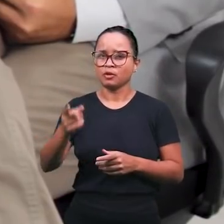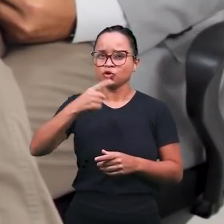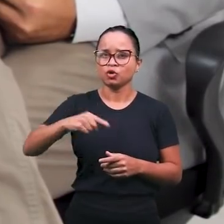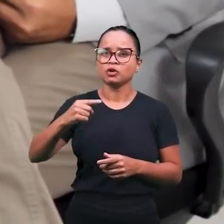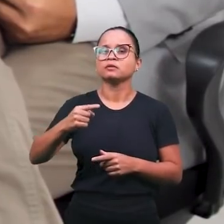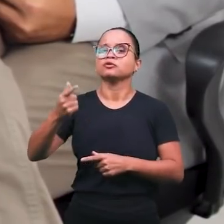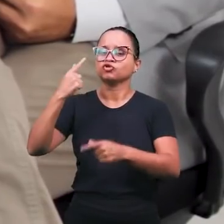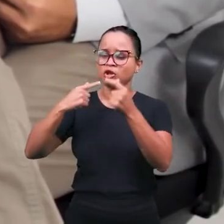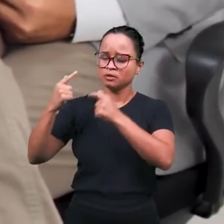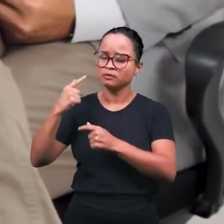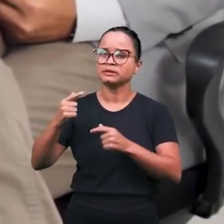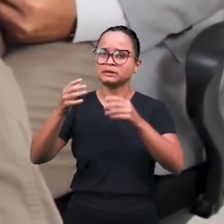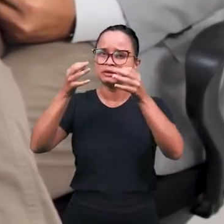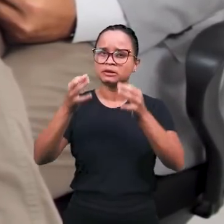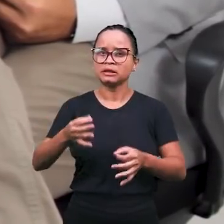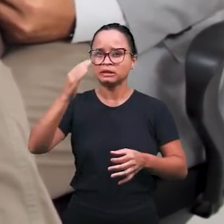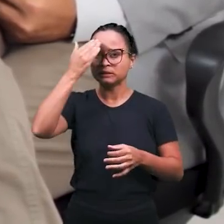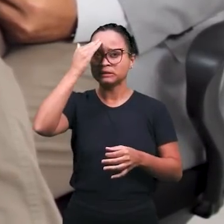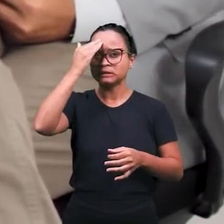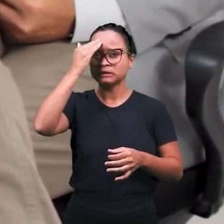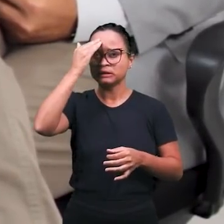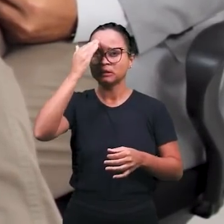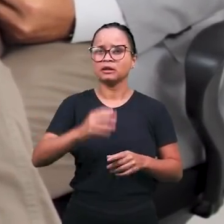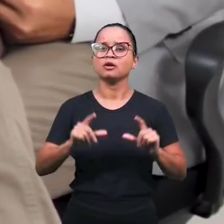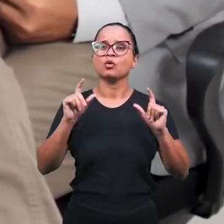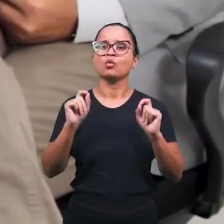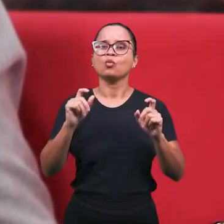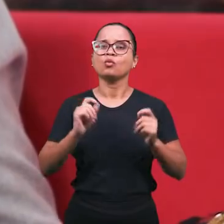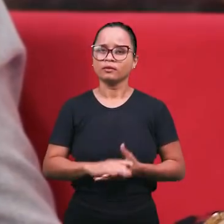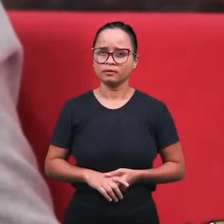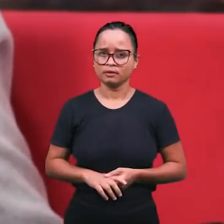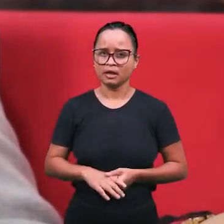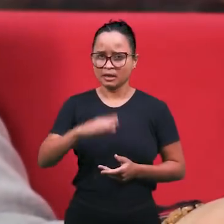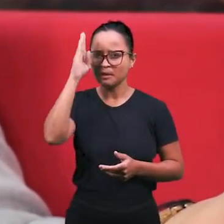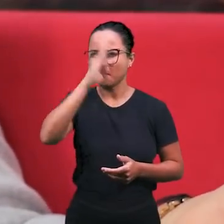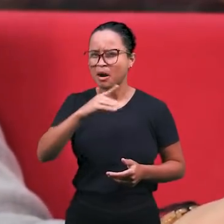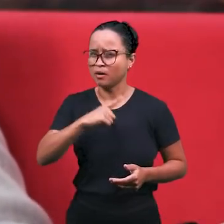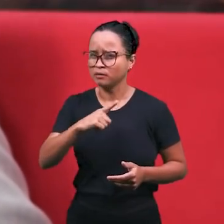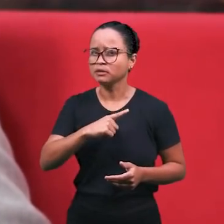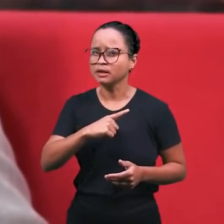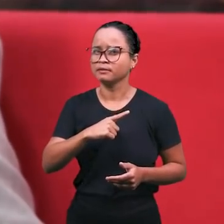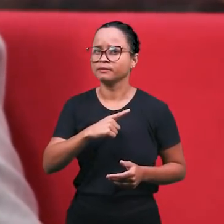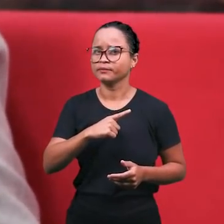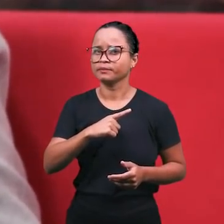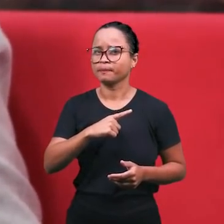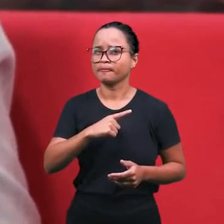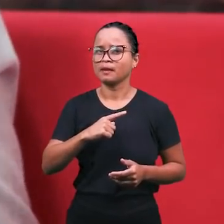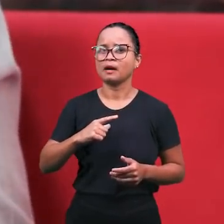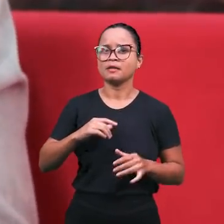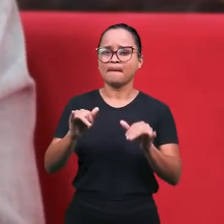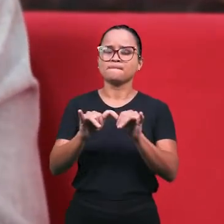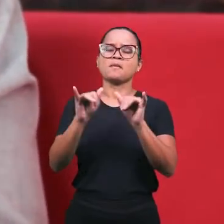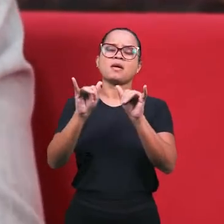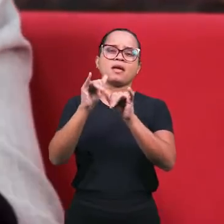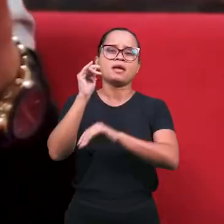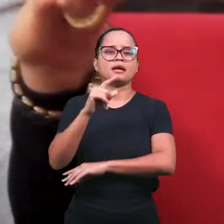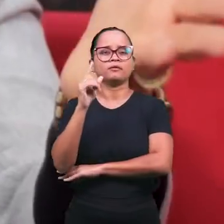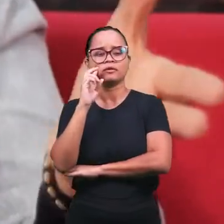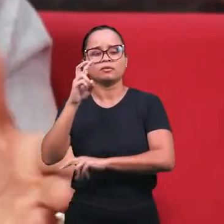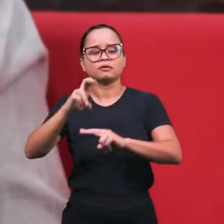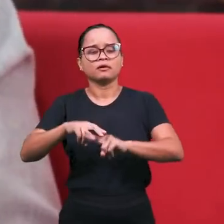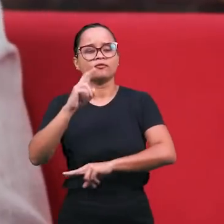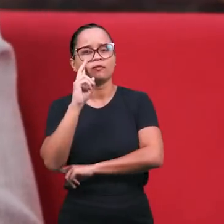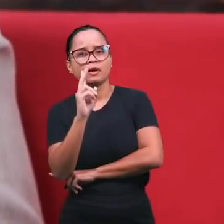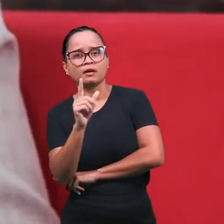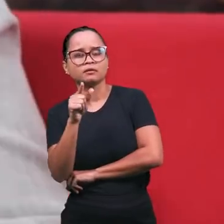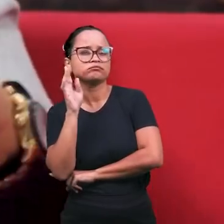geração madura de entender que o mal está desde o início. Nós não podemos ficar bobinhos, tolinhos. Nós temos que sentar e ver, deixa eu ver o que